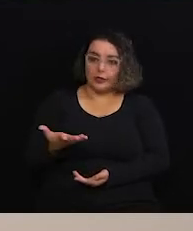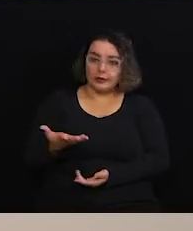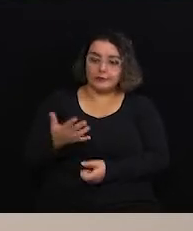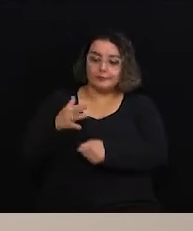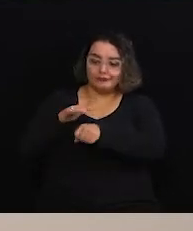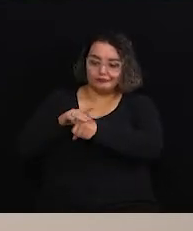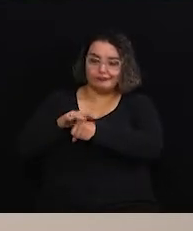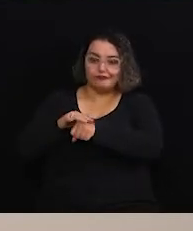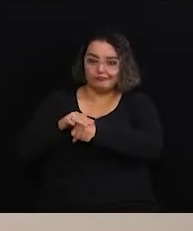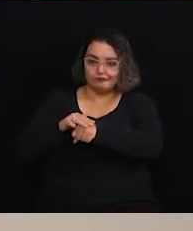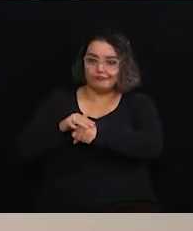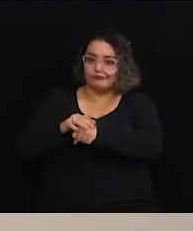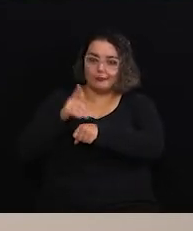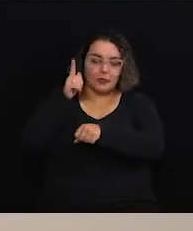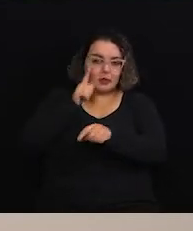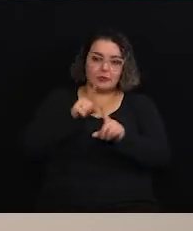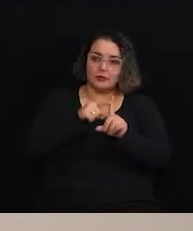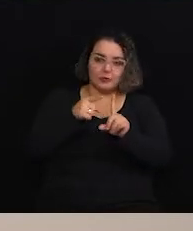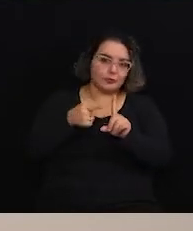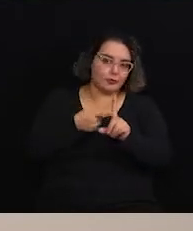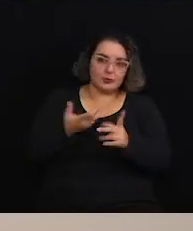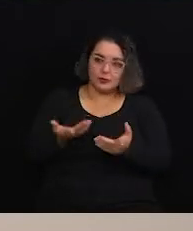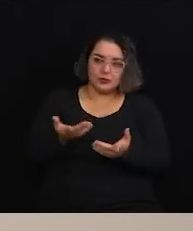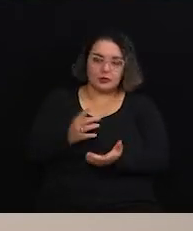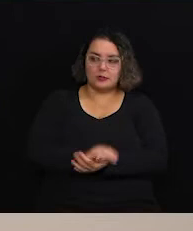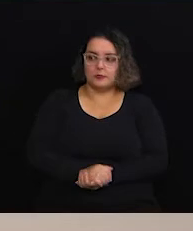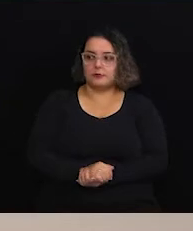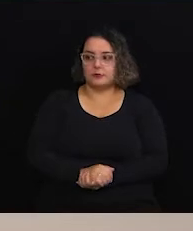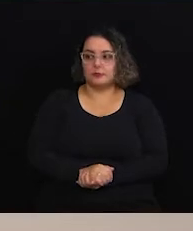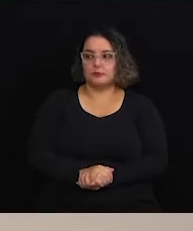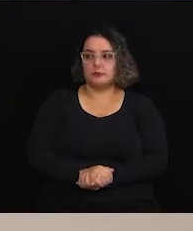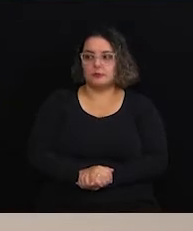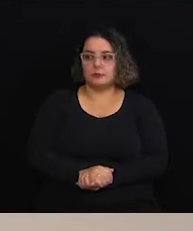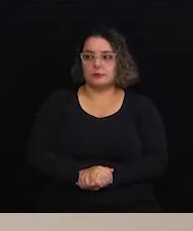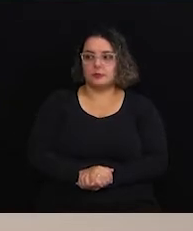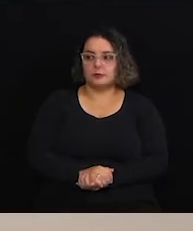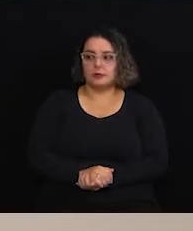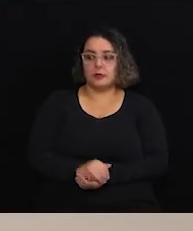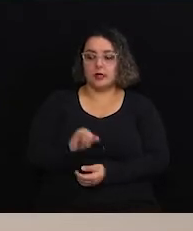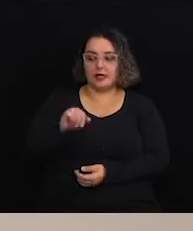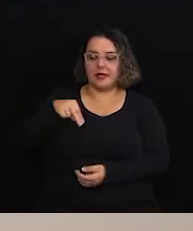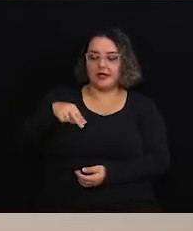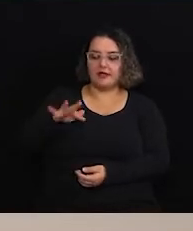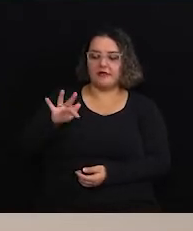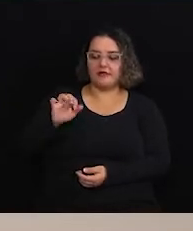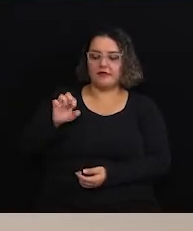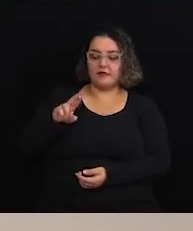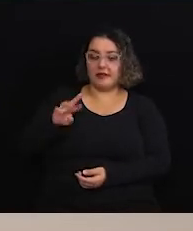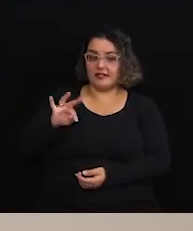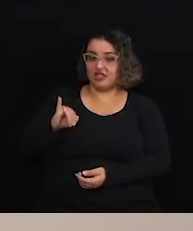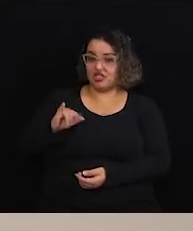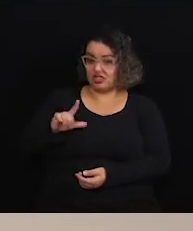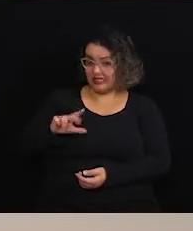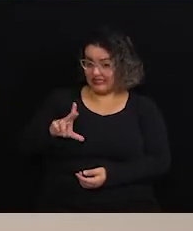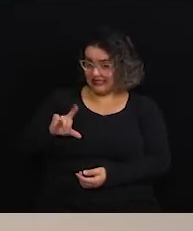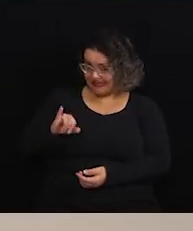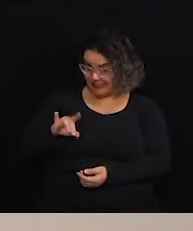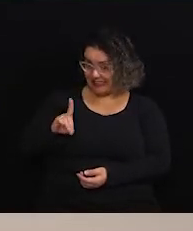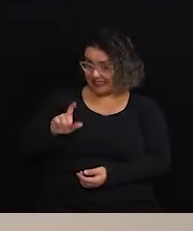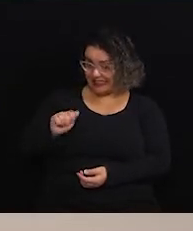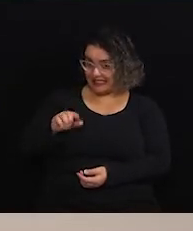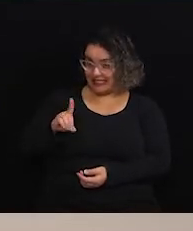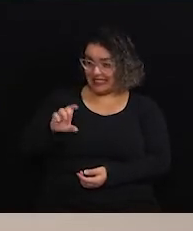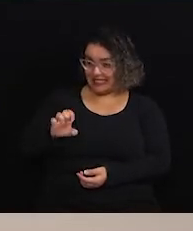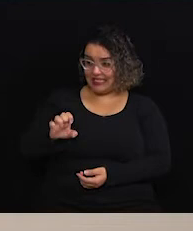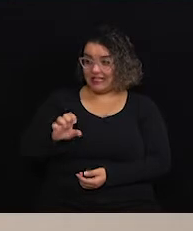mulheres não conseguirem gestar por conta disso. Essa questão da infertilidade, ela pode ser tanto pela parte que a gente